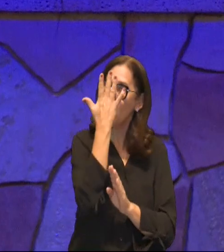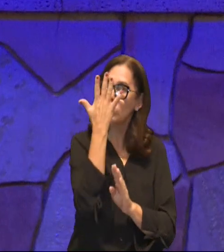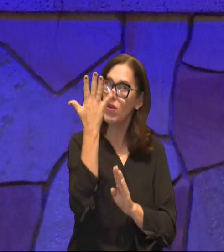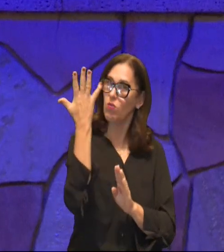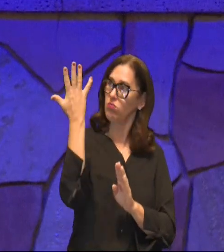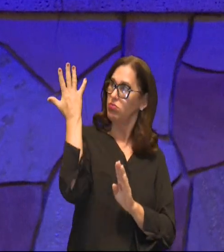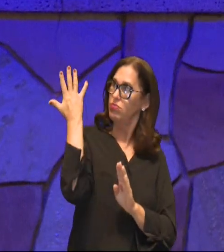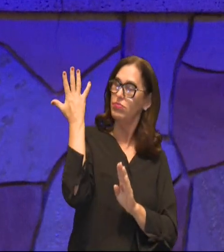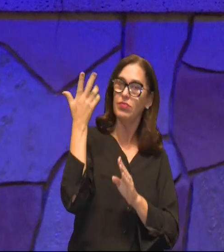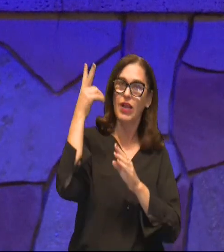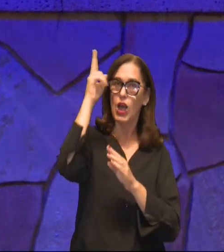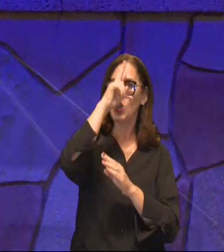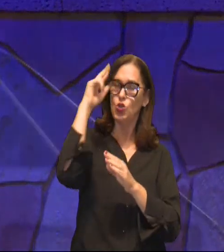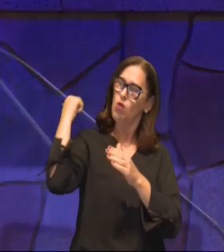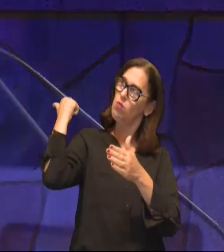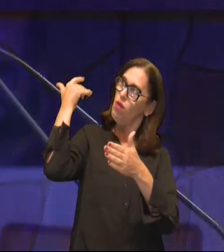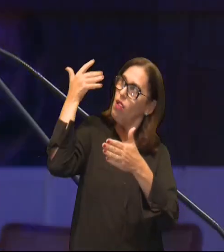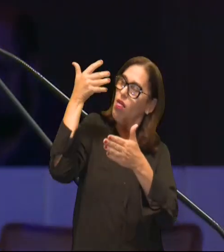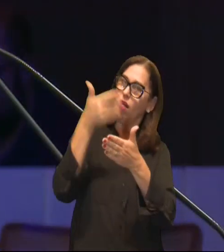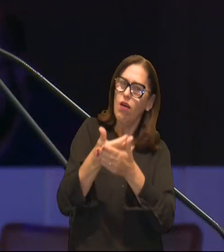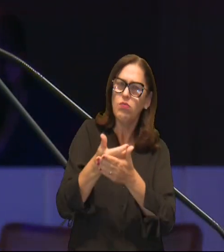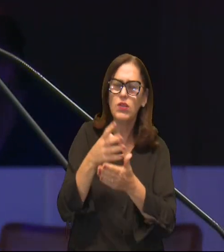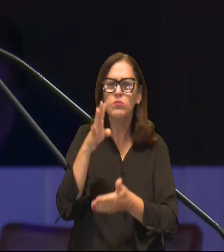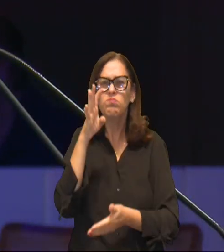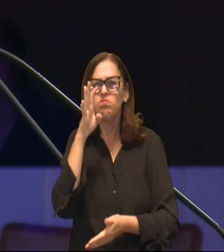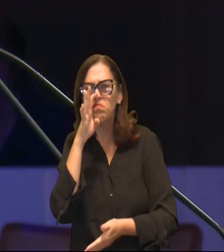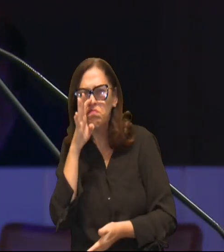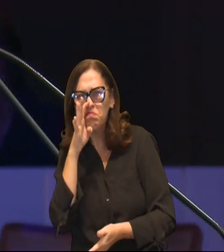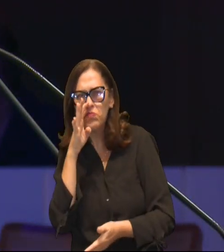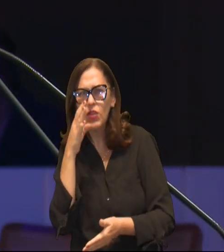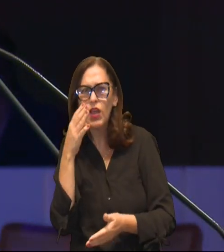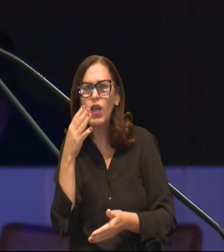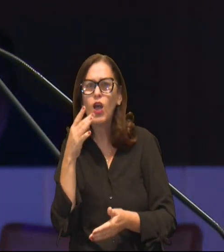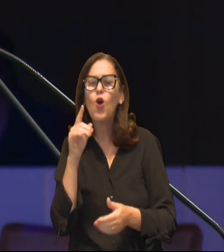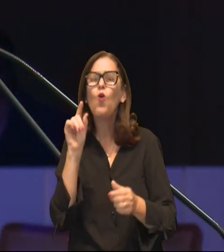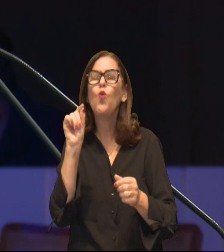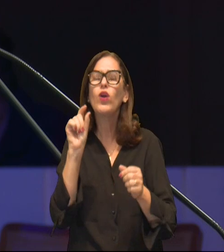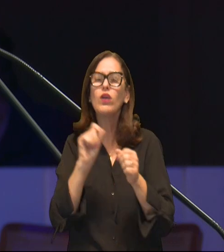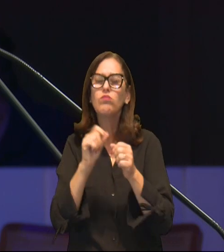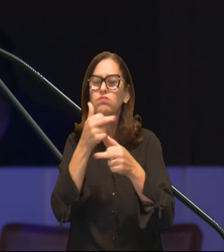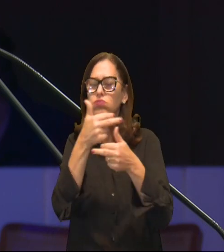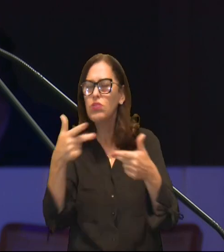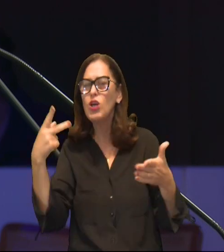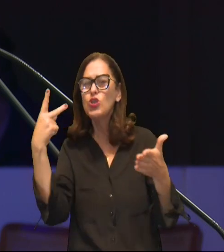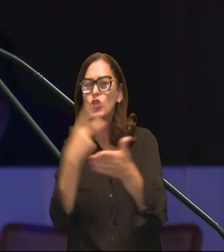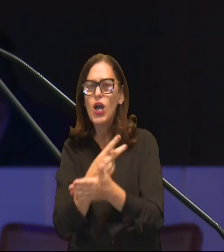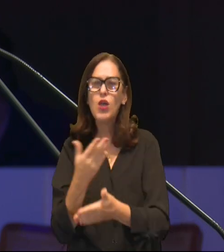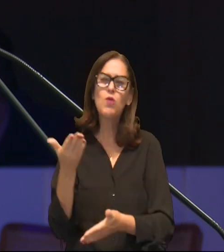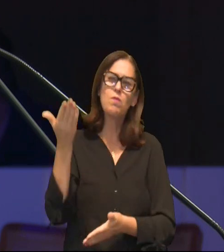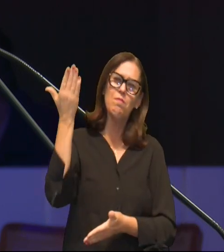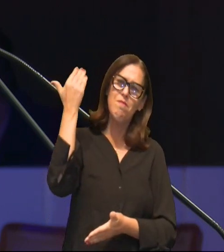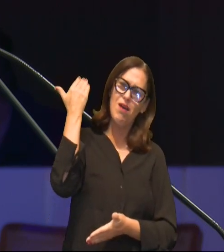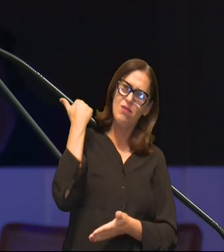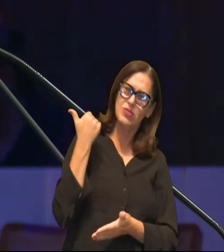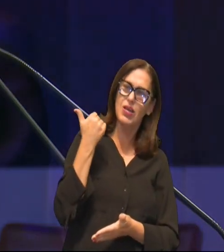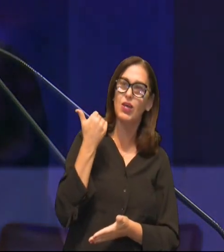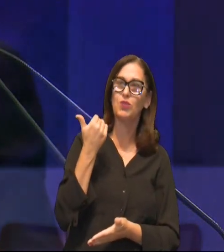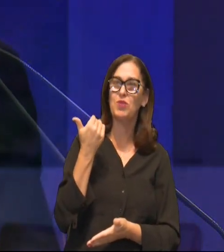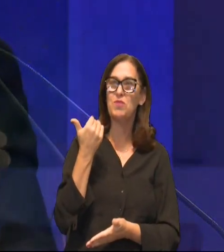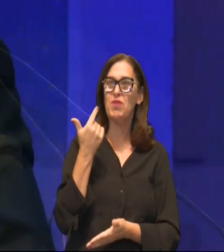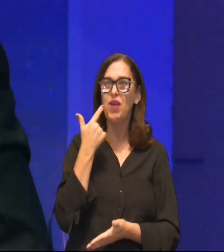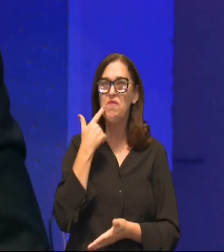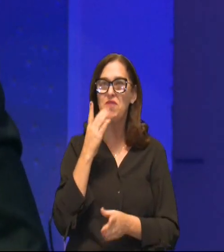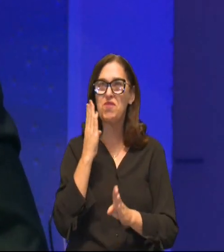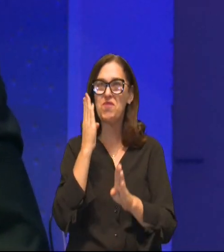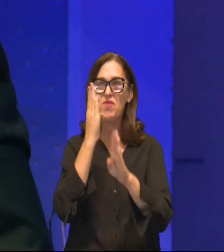história, pudesse observar as obras que Deus já havia realizado no passado, para que se